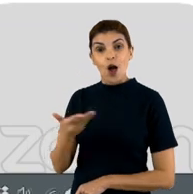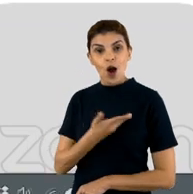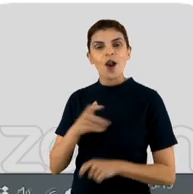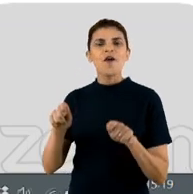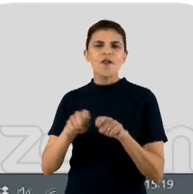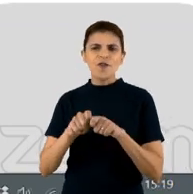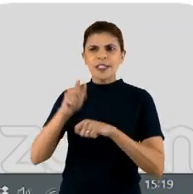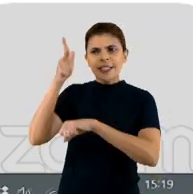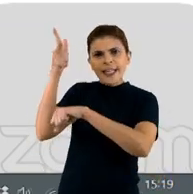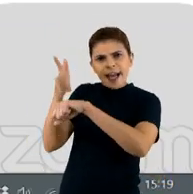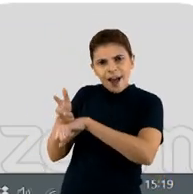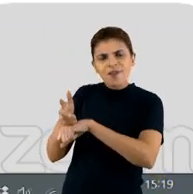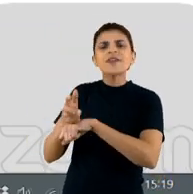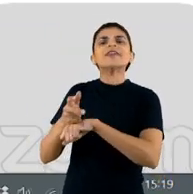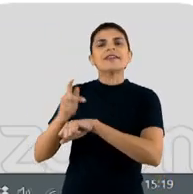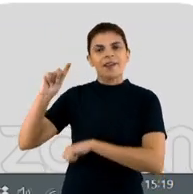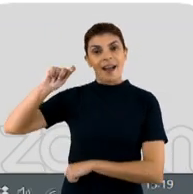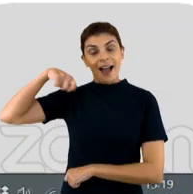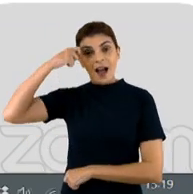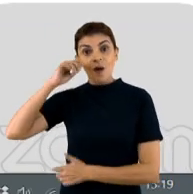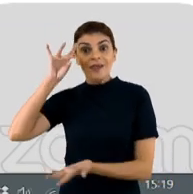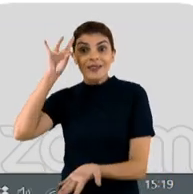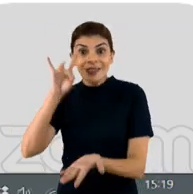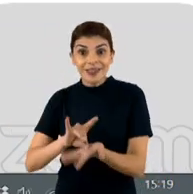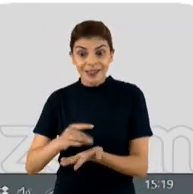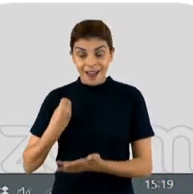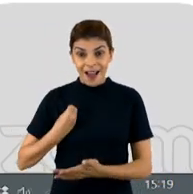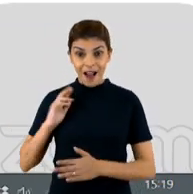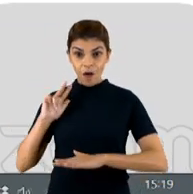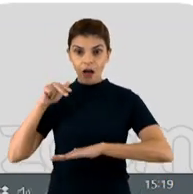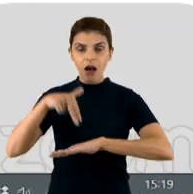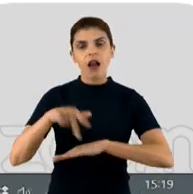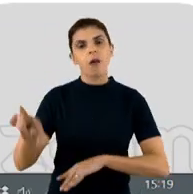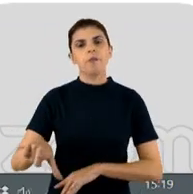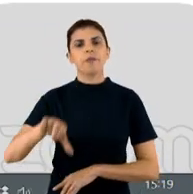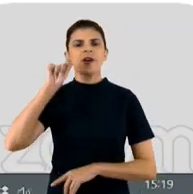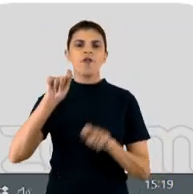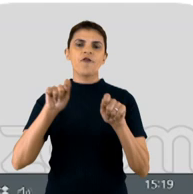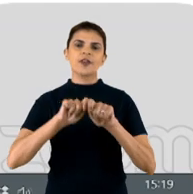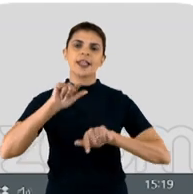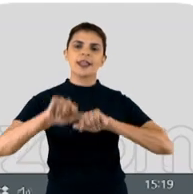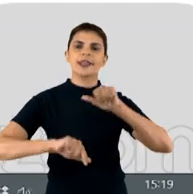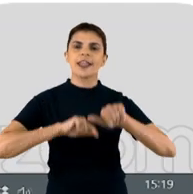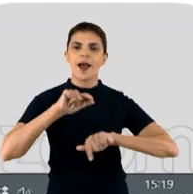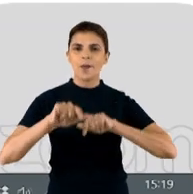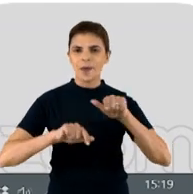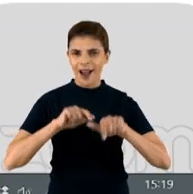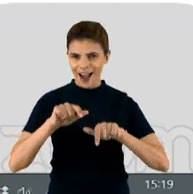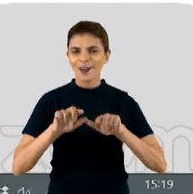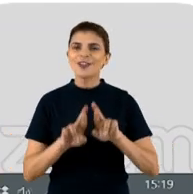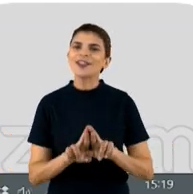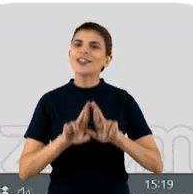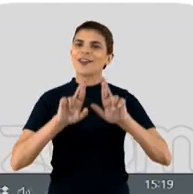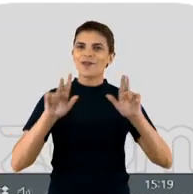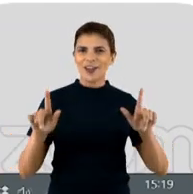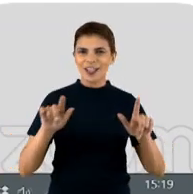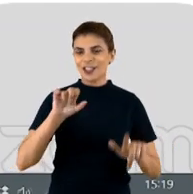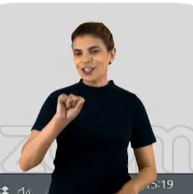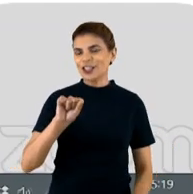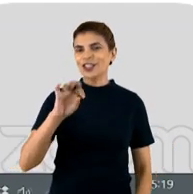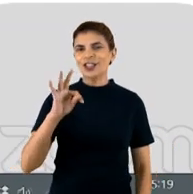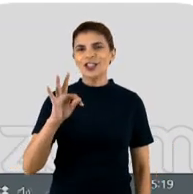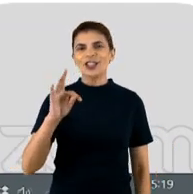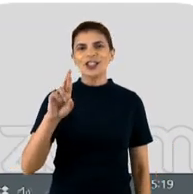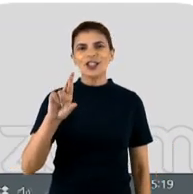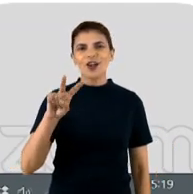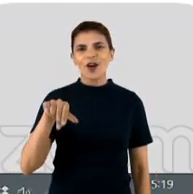ela fez a gravação da videoaula, mas no dia da aula presencial ela preferiu fazer um trabalho com storyboard, né?